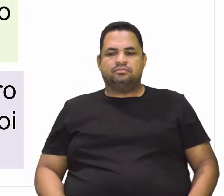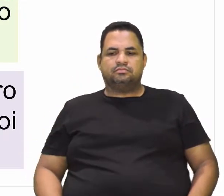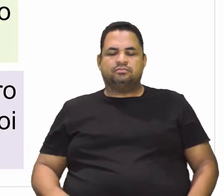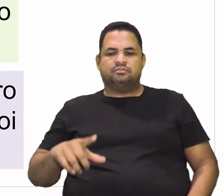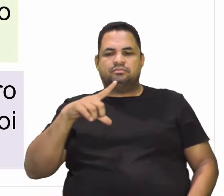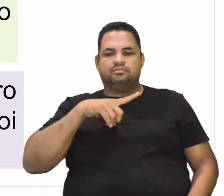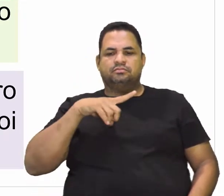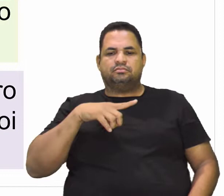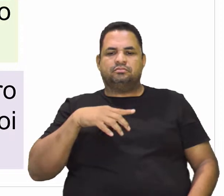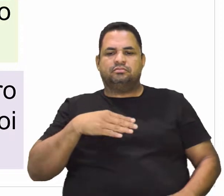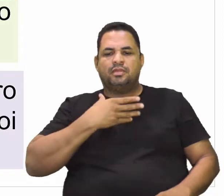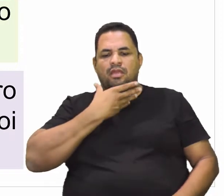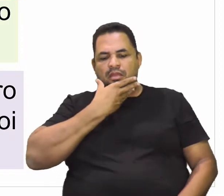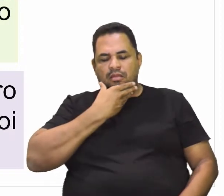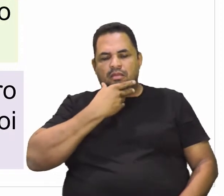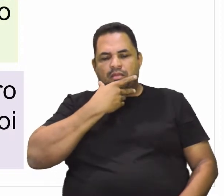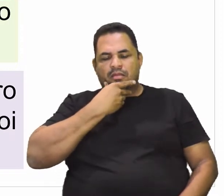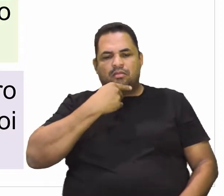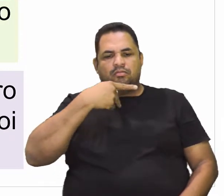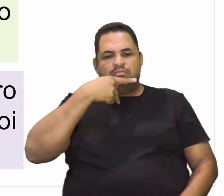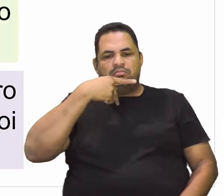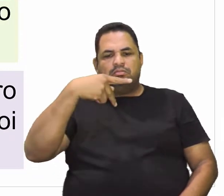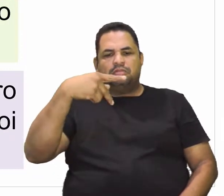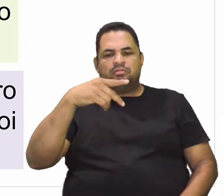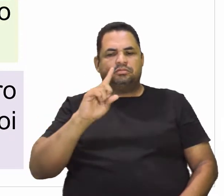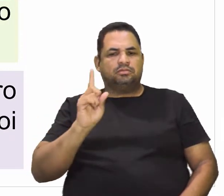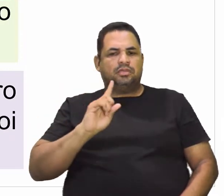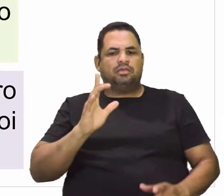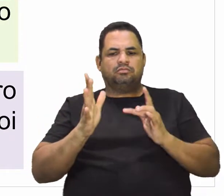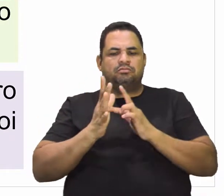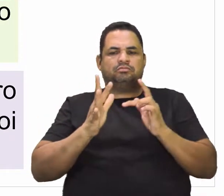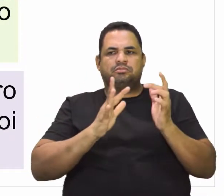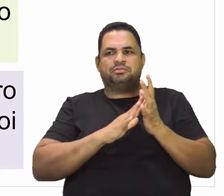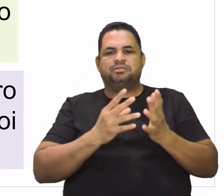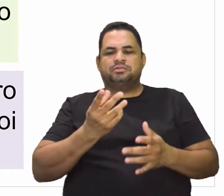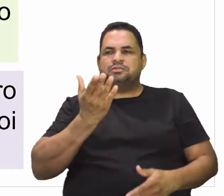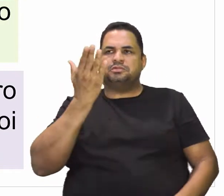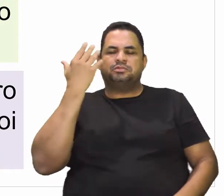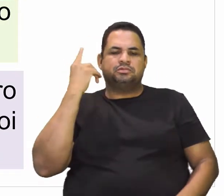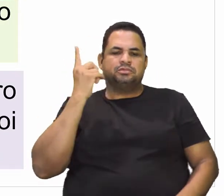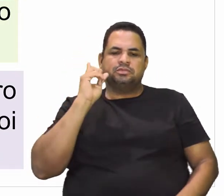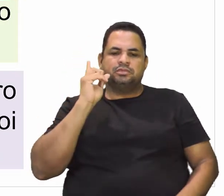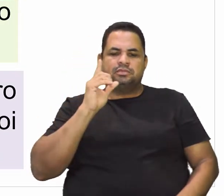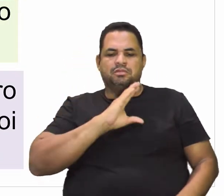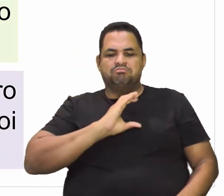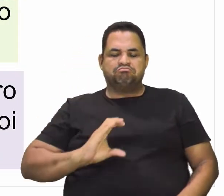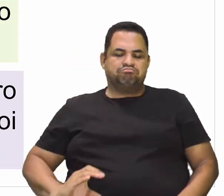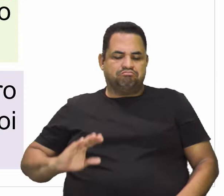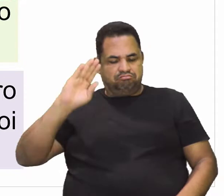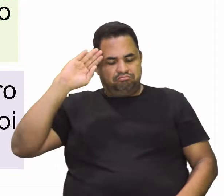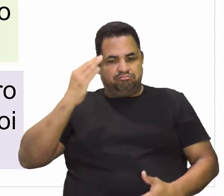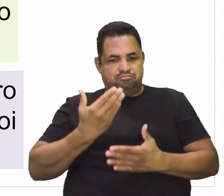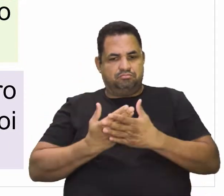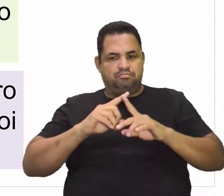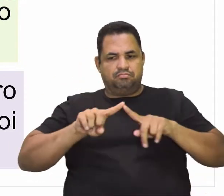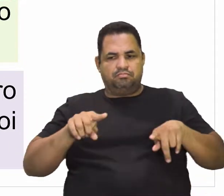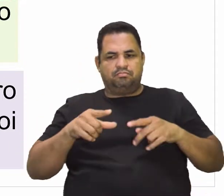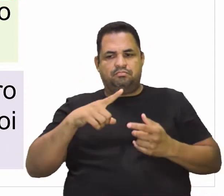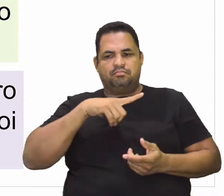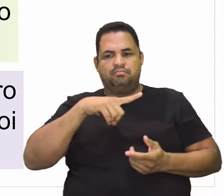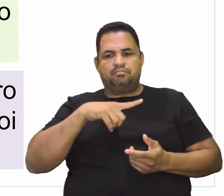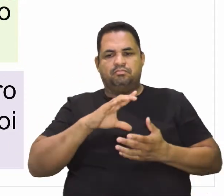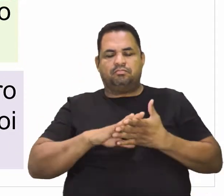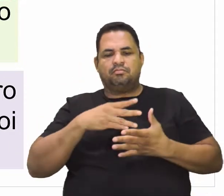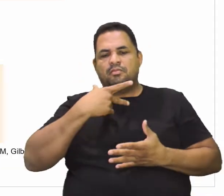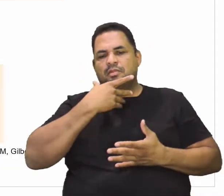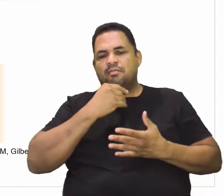como profeta, não Jesus Cristo, como acreditavam os cristãos, mas vai ter como